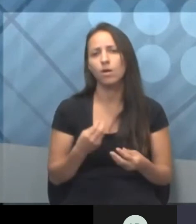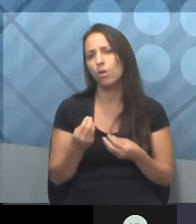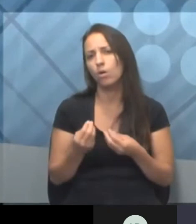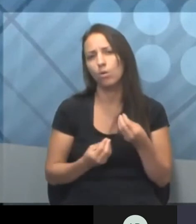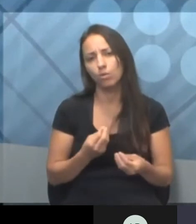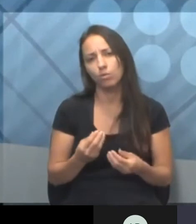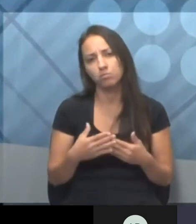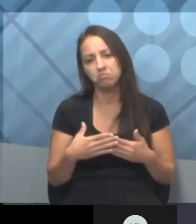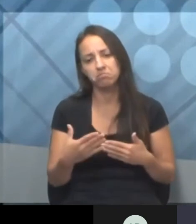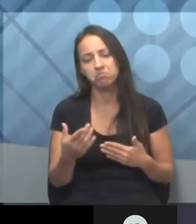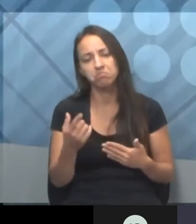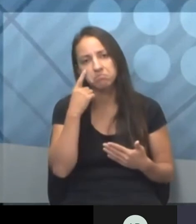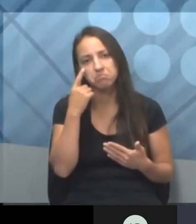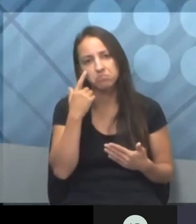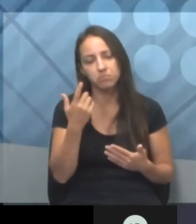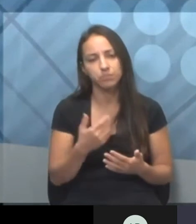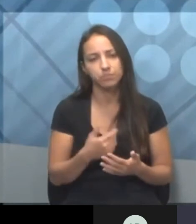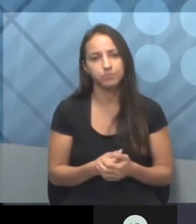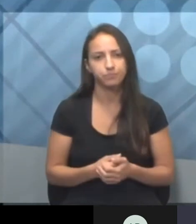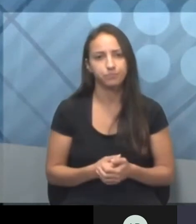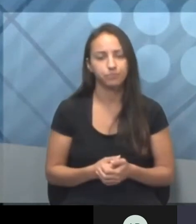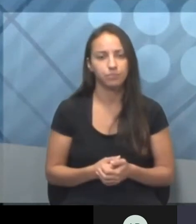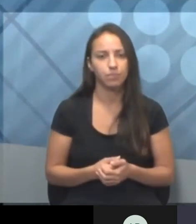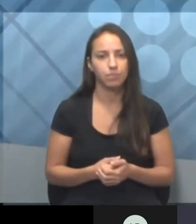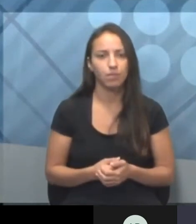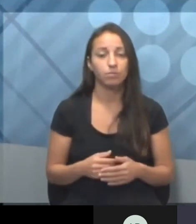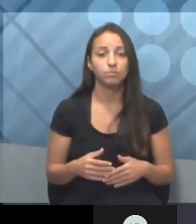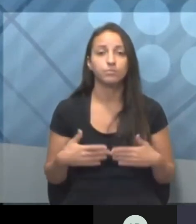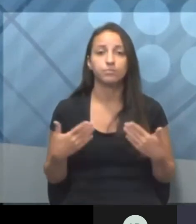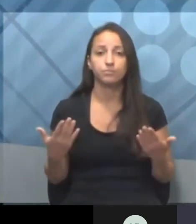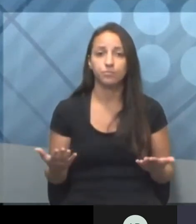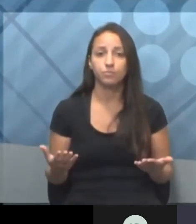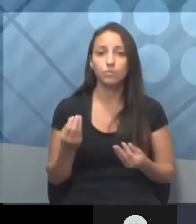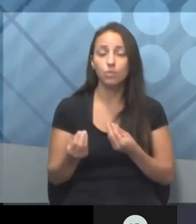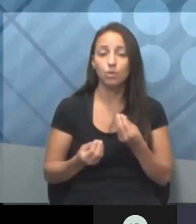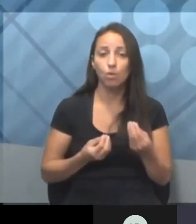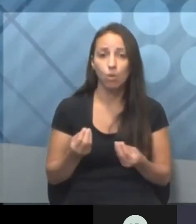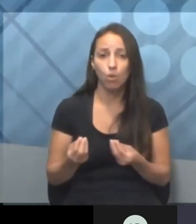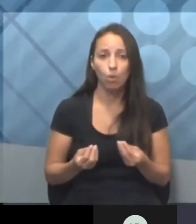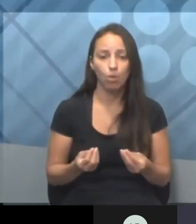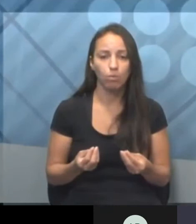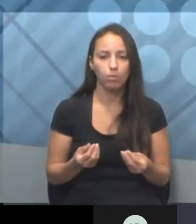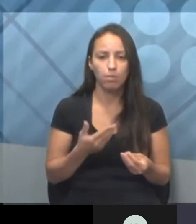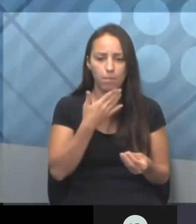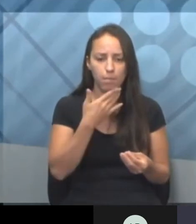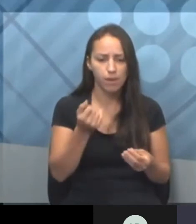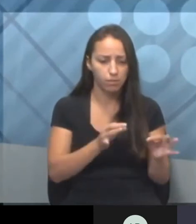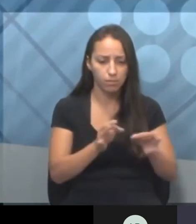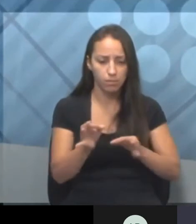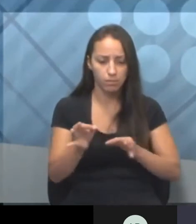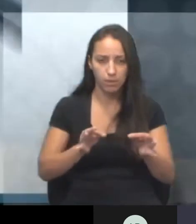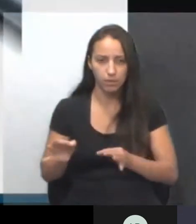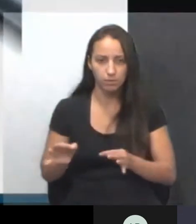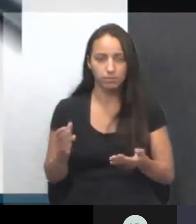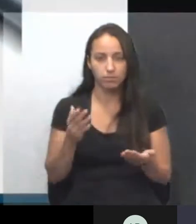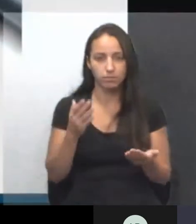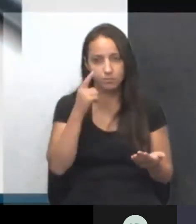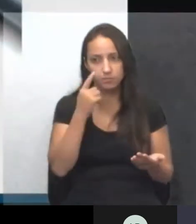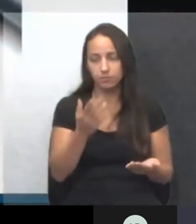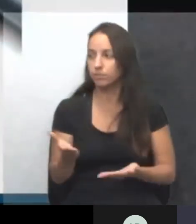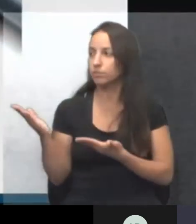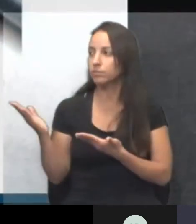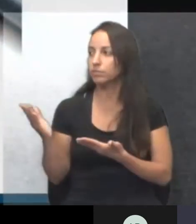nós vamos ver tudo isso? Quais são esses ambientes que são exigidos e como é que nós podemos fazer da melhor maneira possível? Vamos à